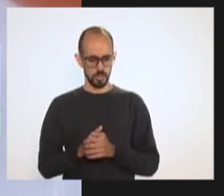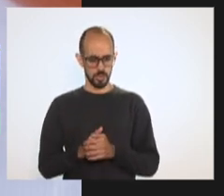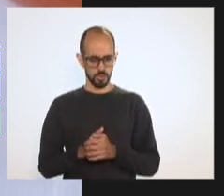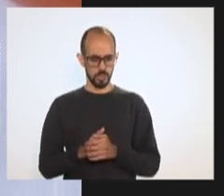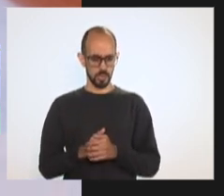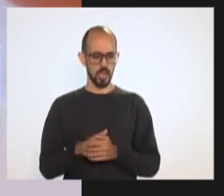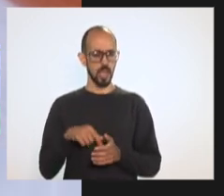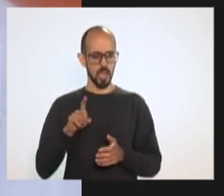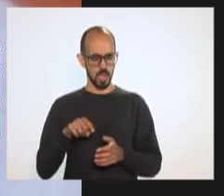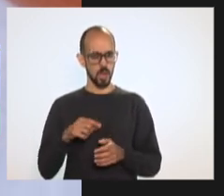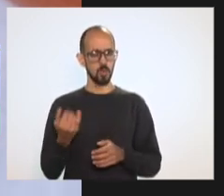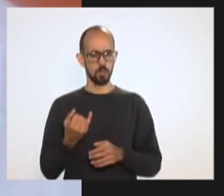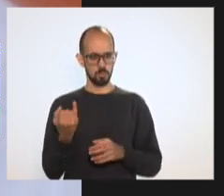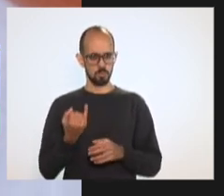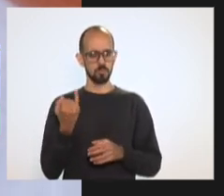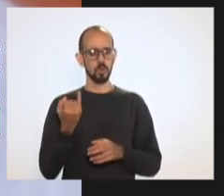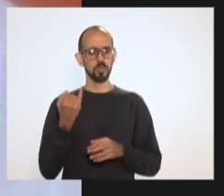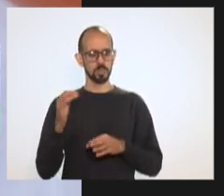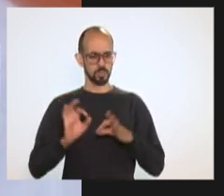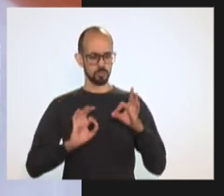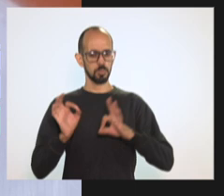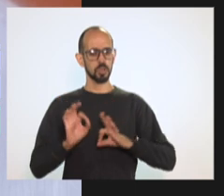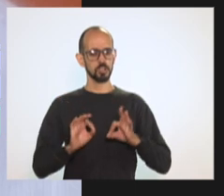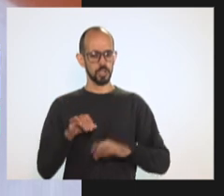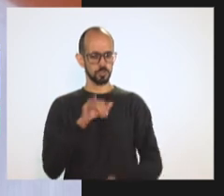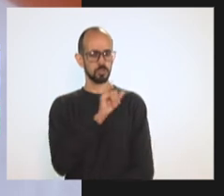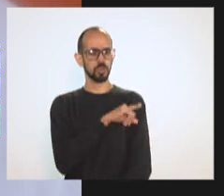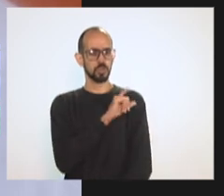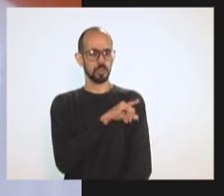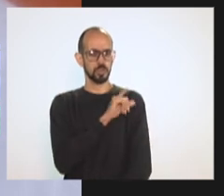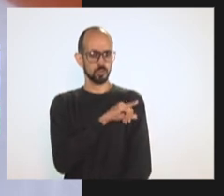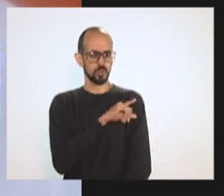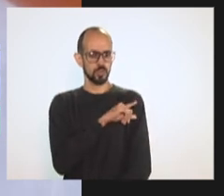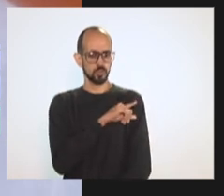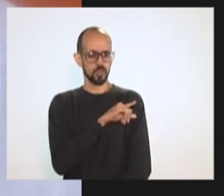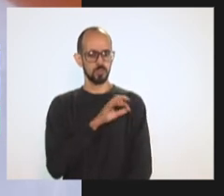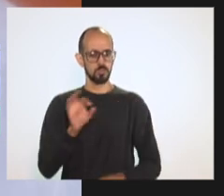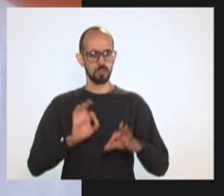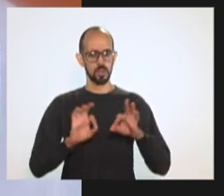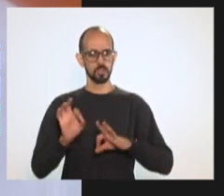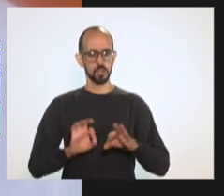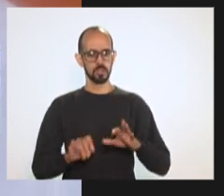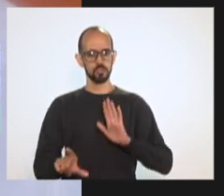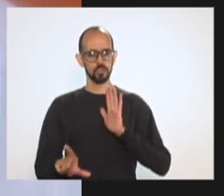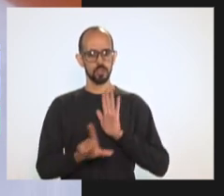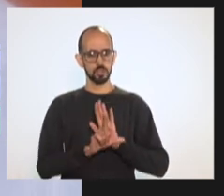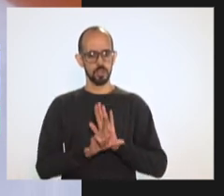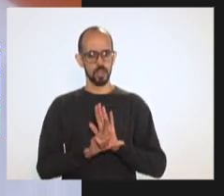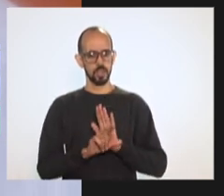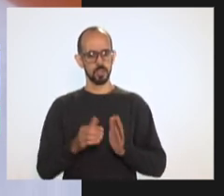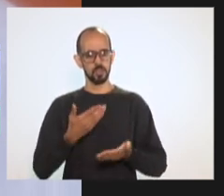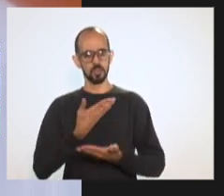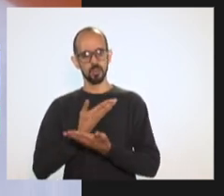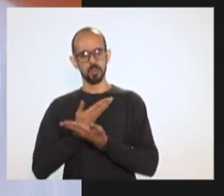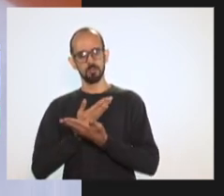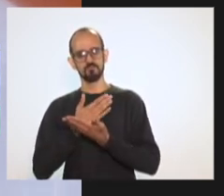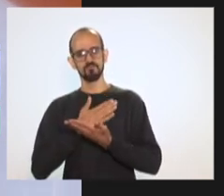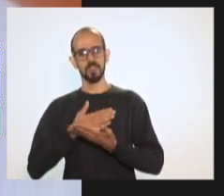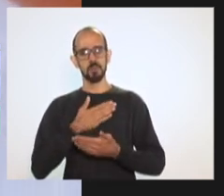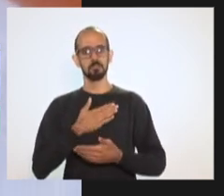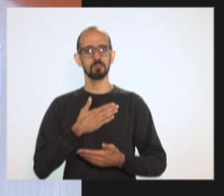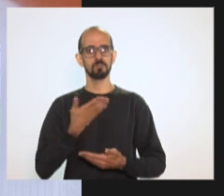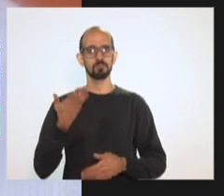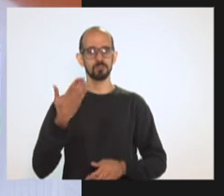importantíssimo aqui para o Rio de Janeiro esse projeto de meio do nosso colega e amigo Luiz Paulo